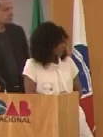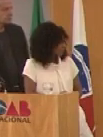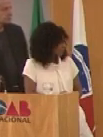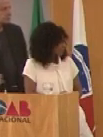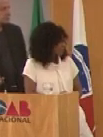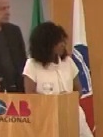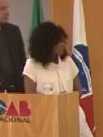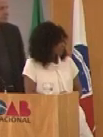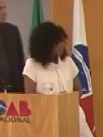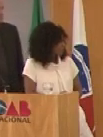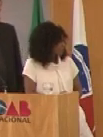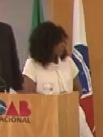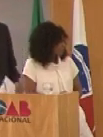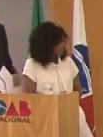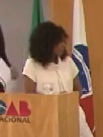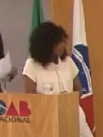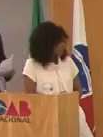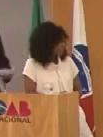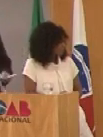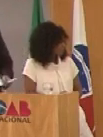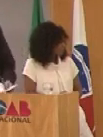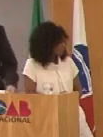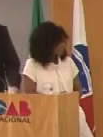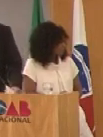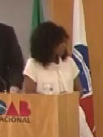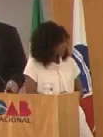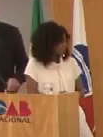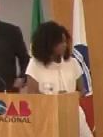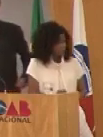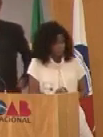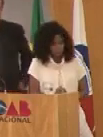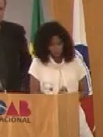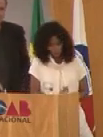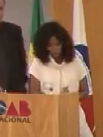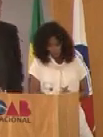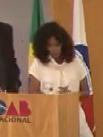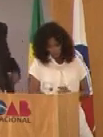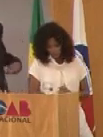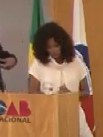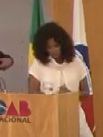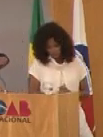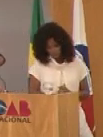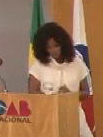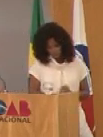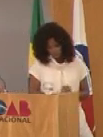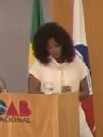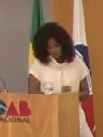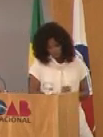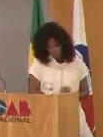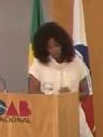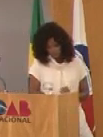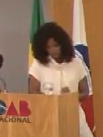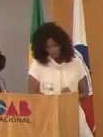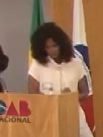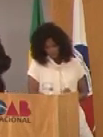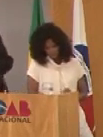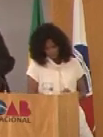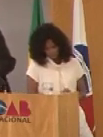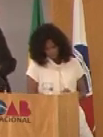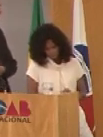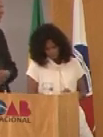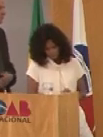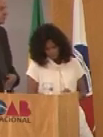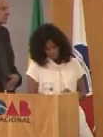constitucional? Obviamente não estamos, né? Nós temos uma Constituição que faz uma aposta por